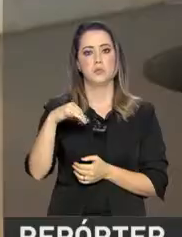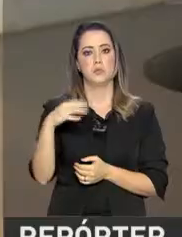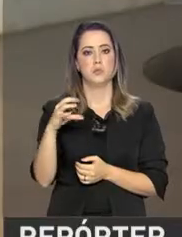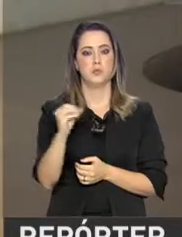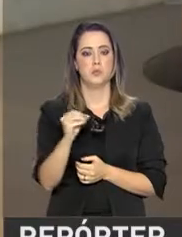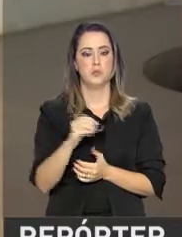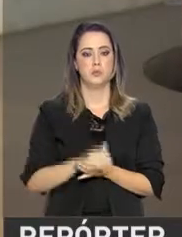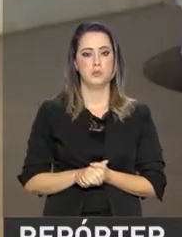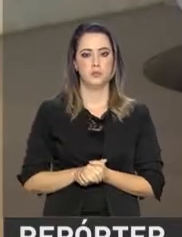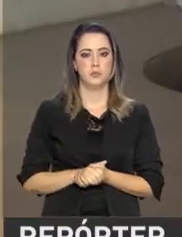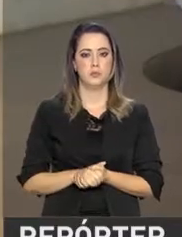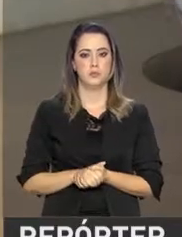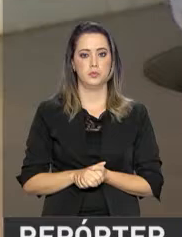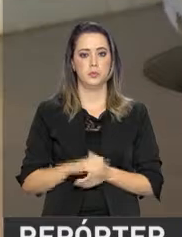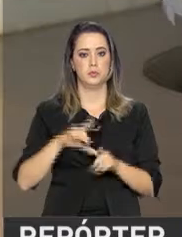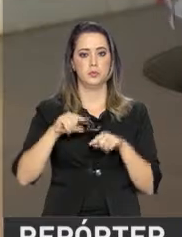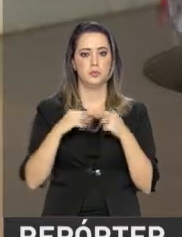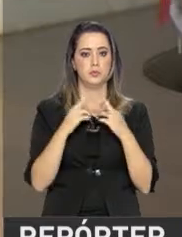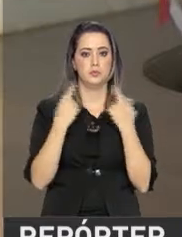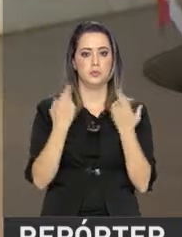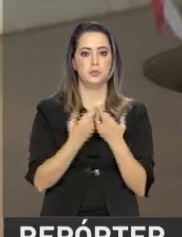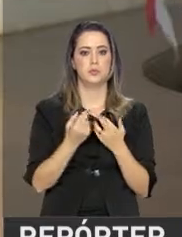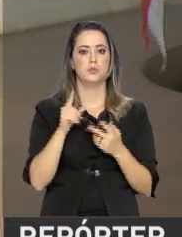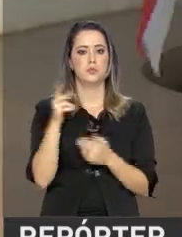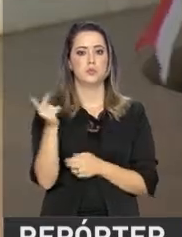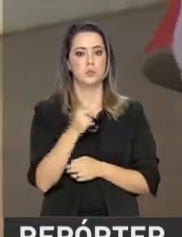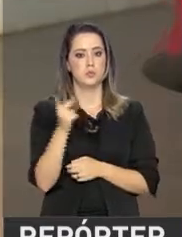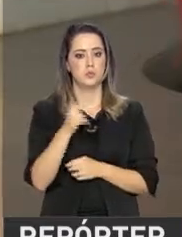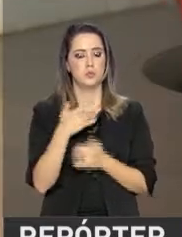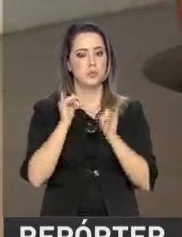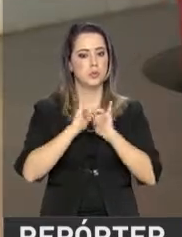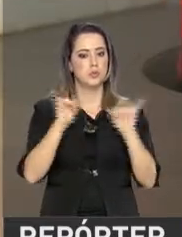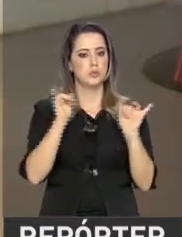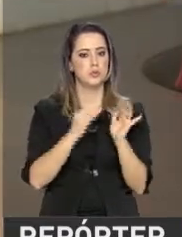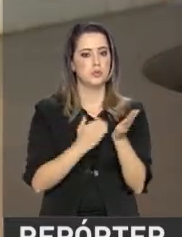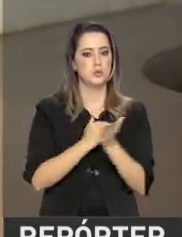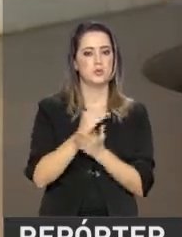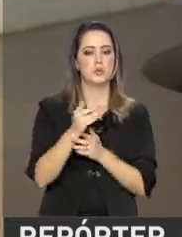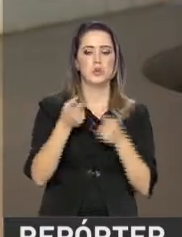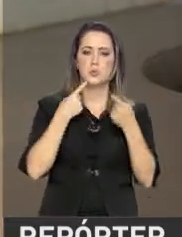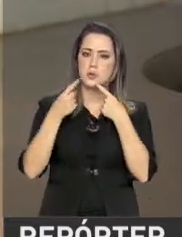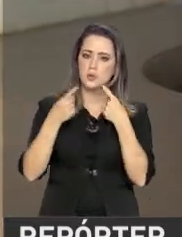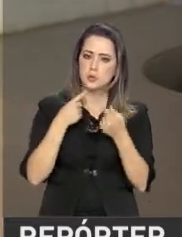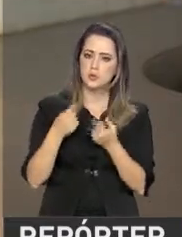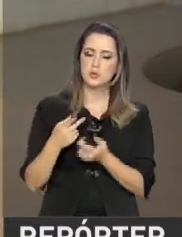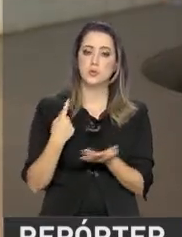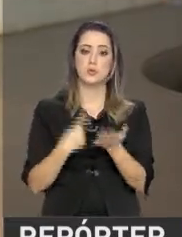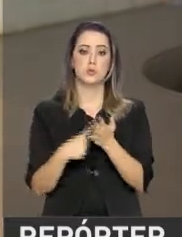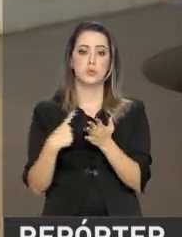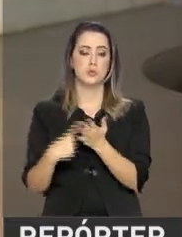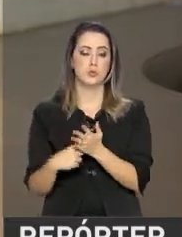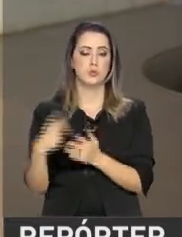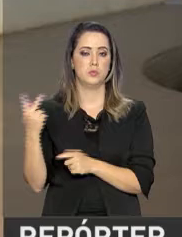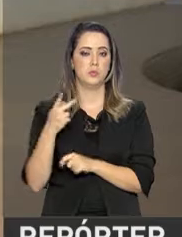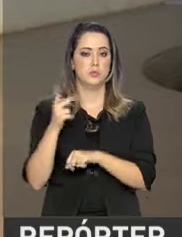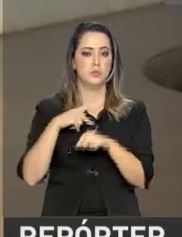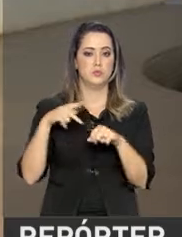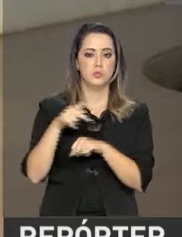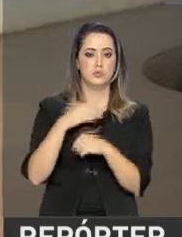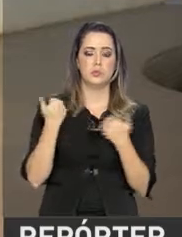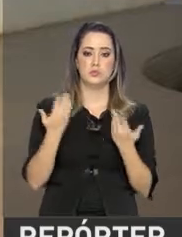após a reunião temer sebastian pinheiro anunciar o início das negociações de um acordo bilateral de livre comércio